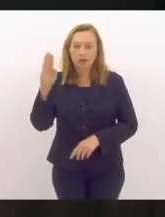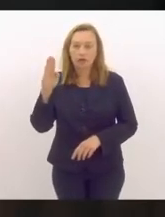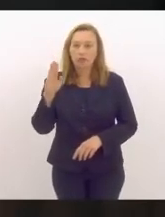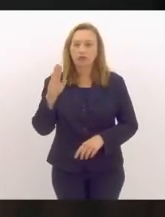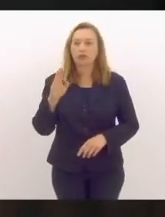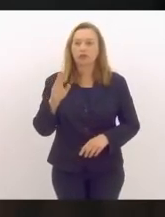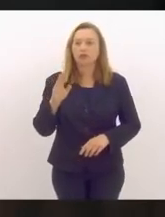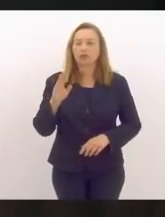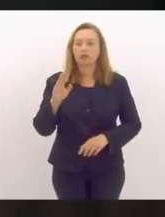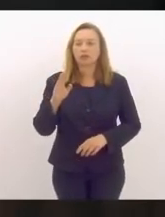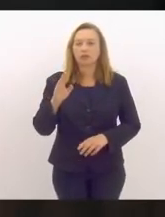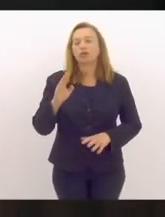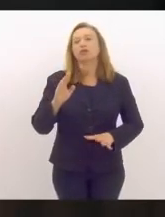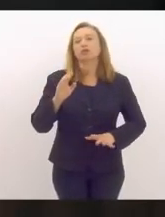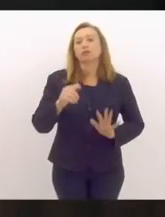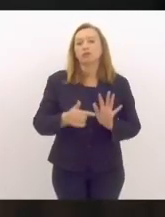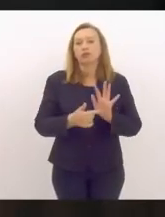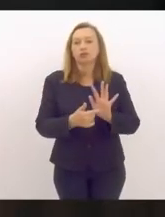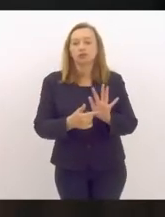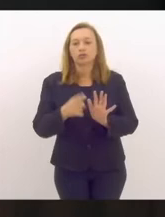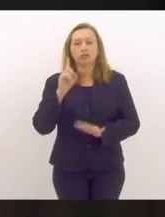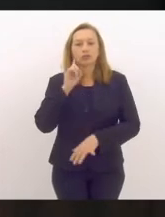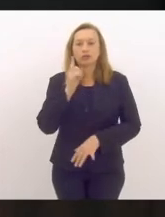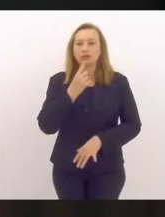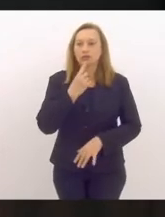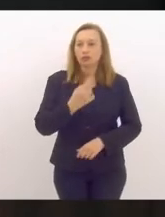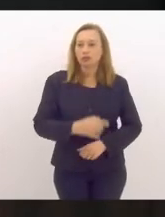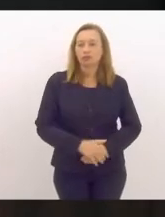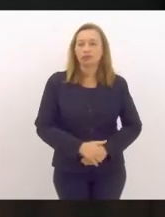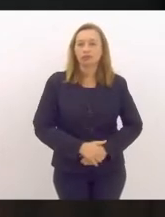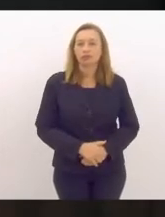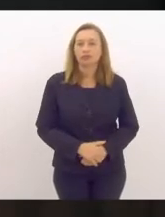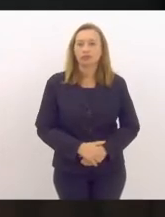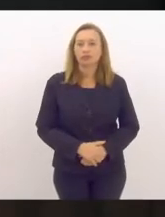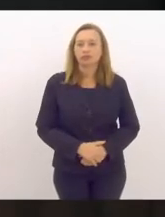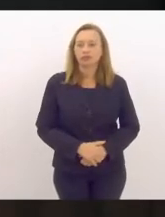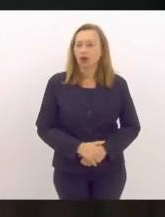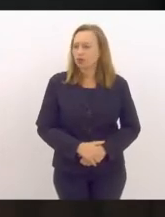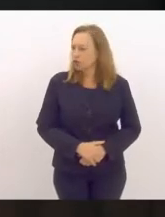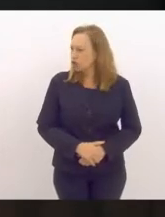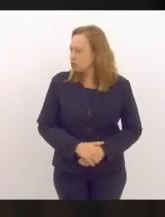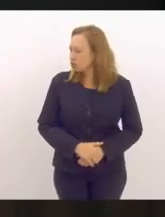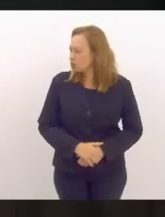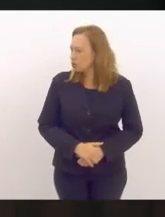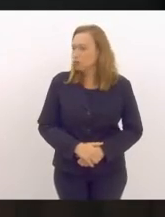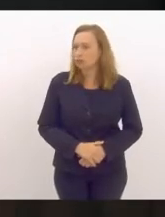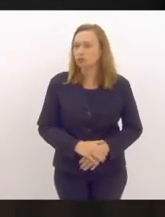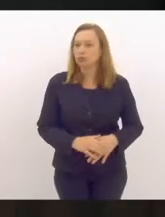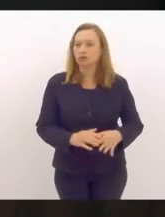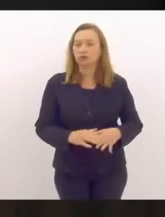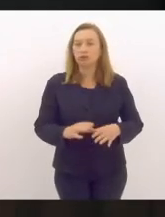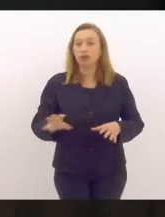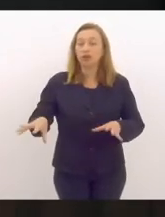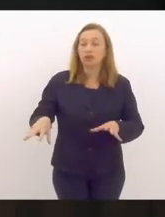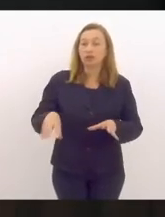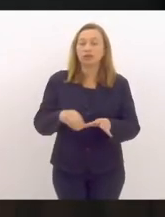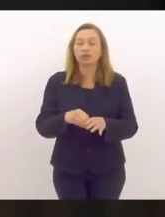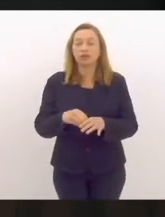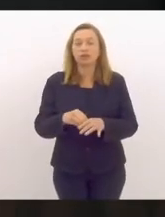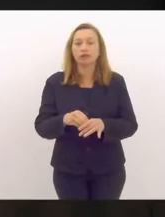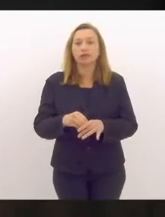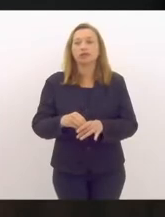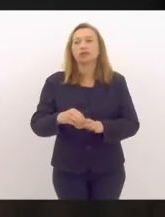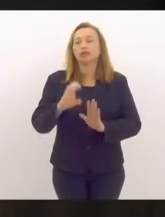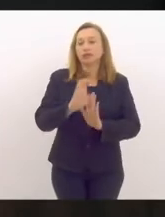do autismo e da outras providências. Pareceres, a Comissão de Constituição e Justiça pela condicionalidade com emendas. A pessoa com